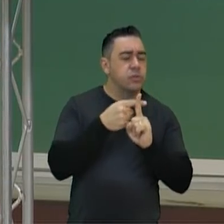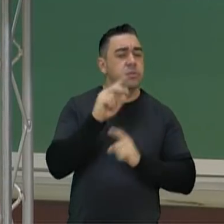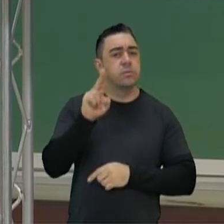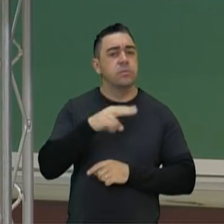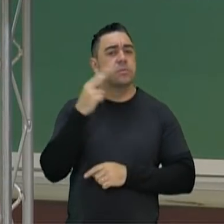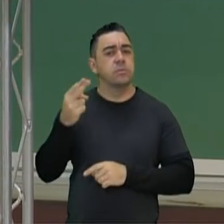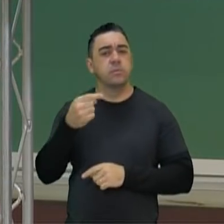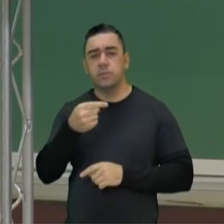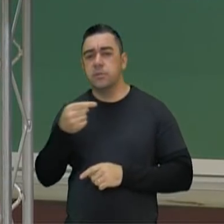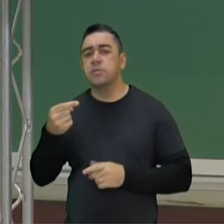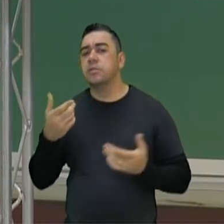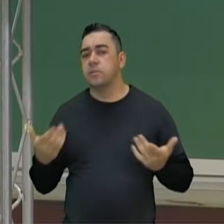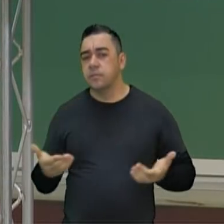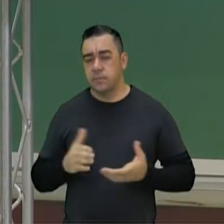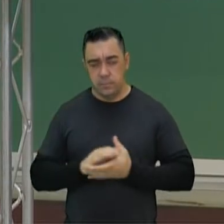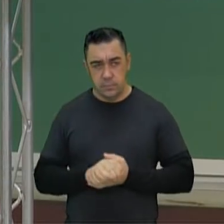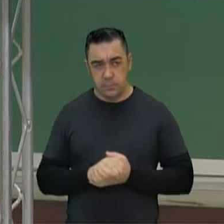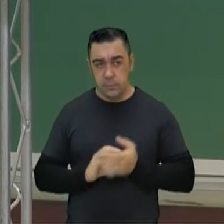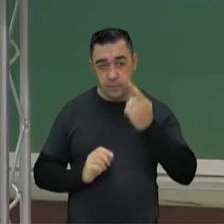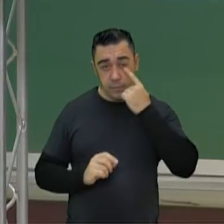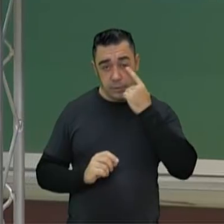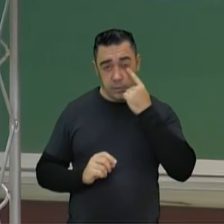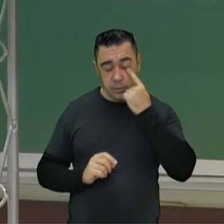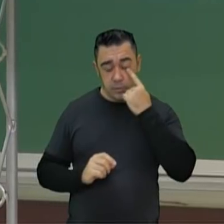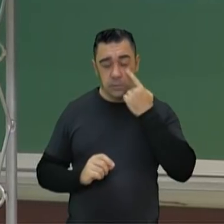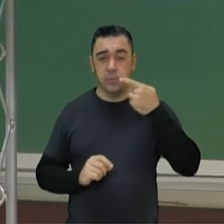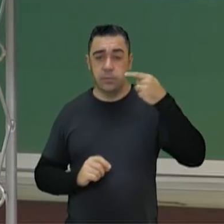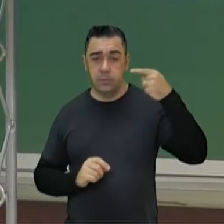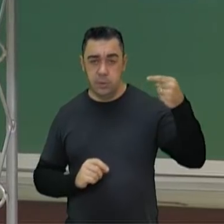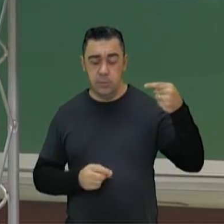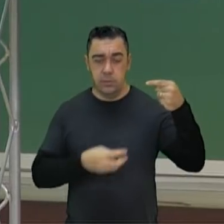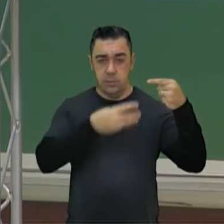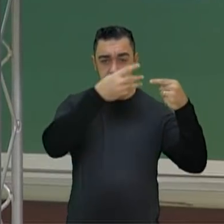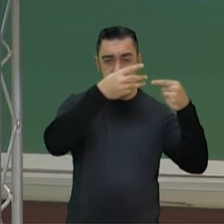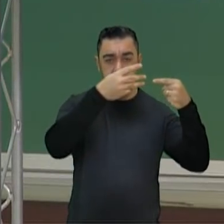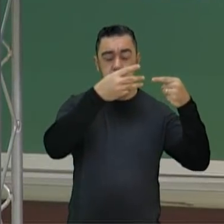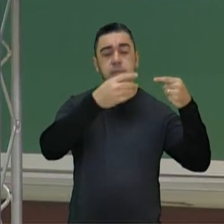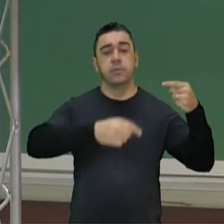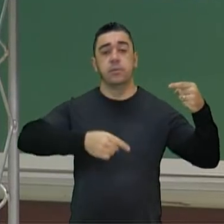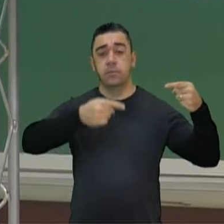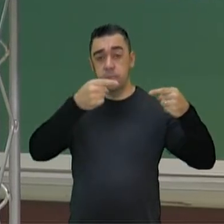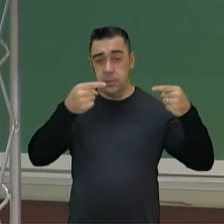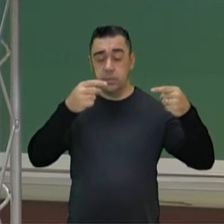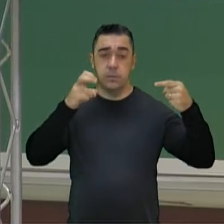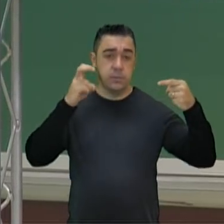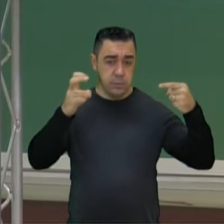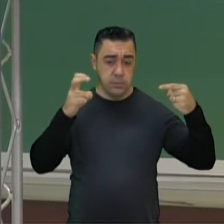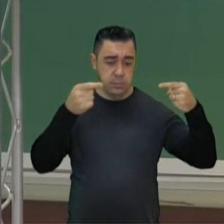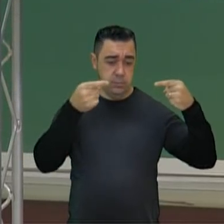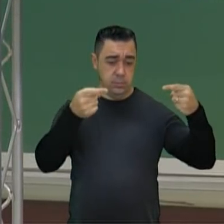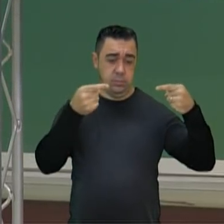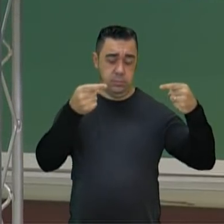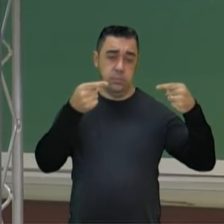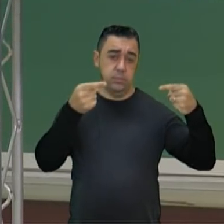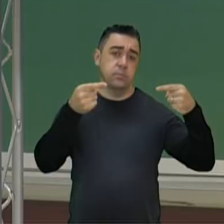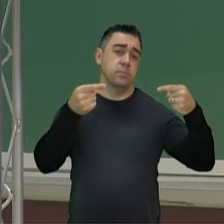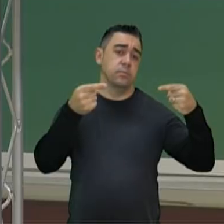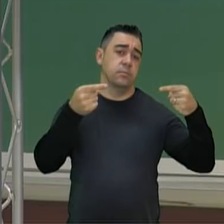seria negativo? Veja, negativo o primeiro fator e o segundo fator negativo